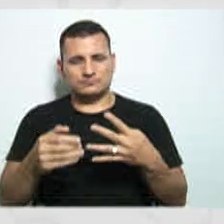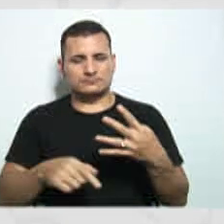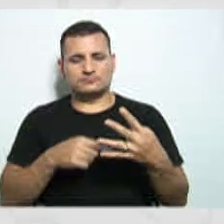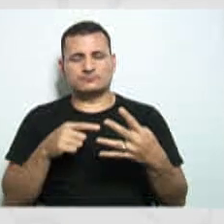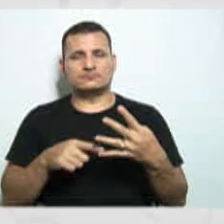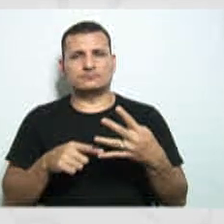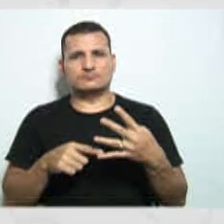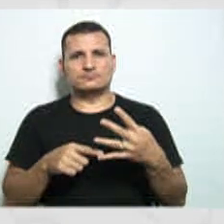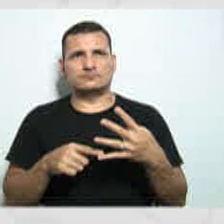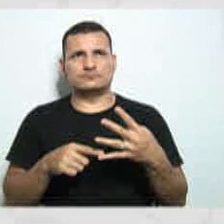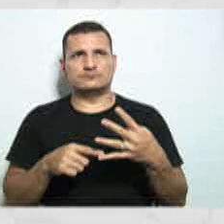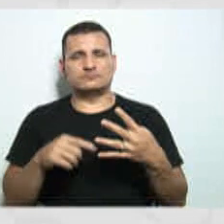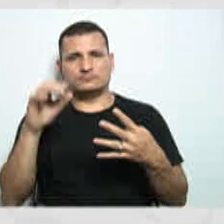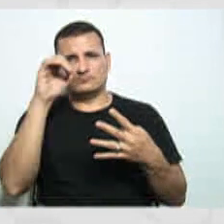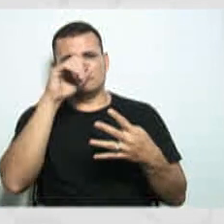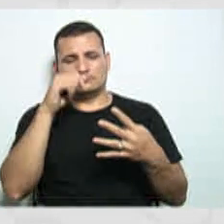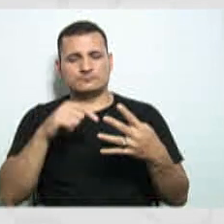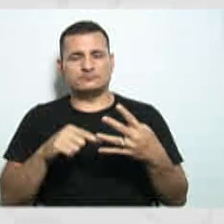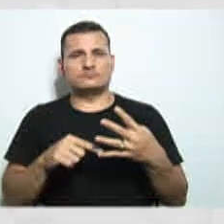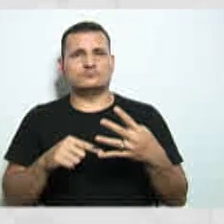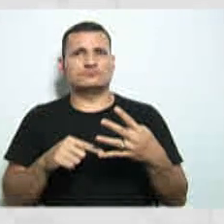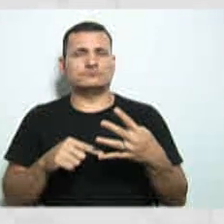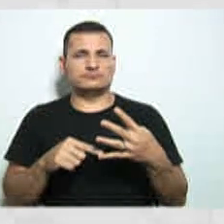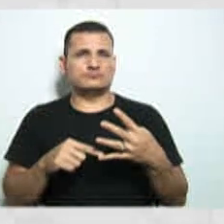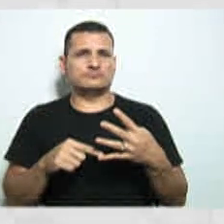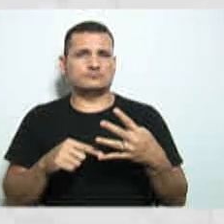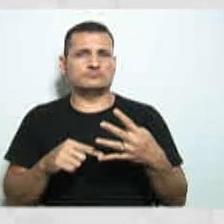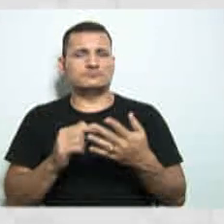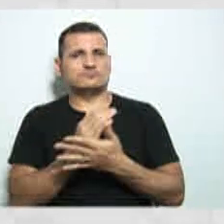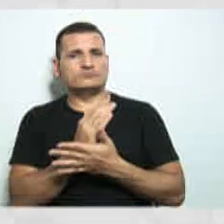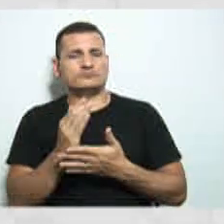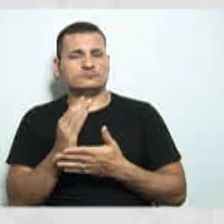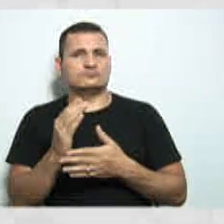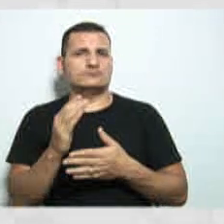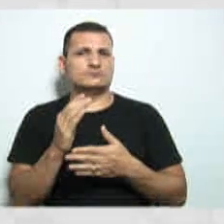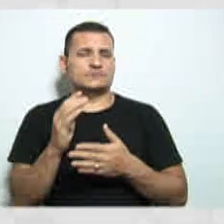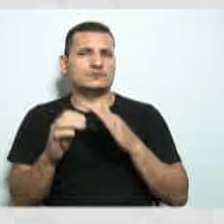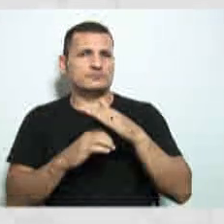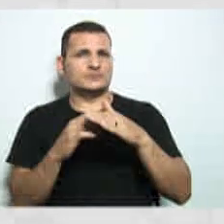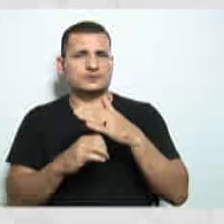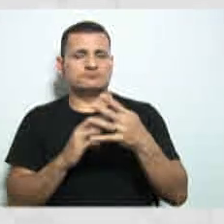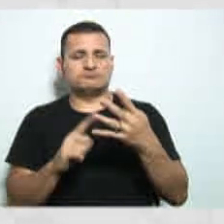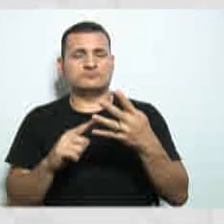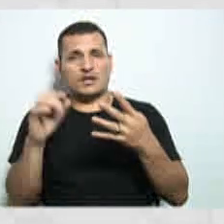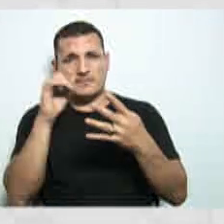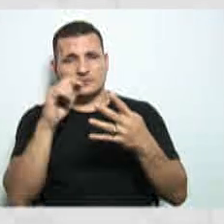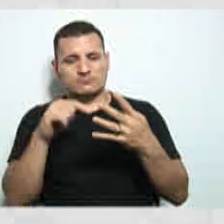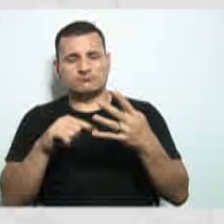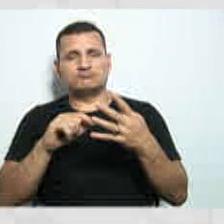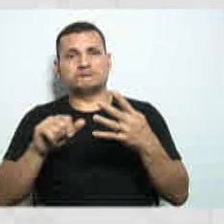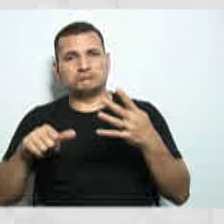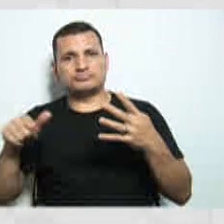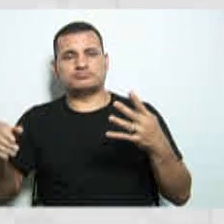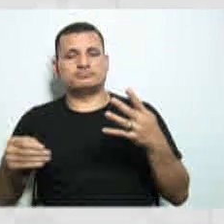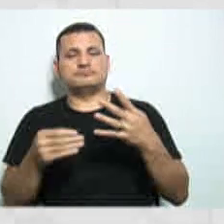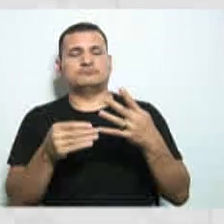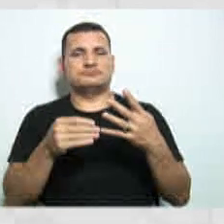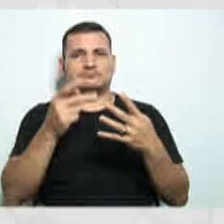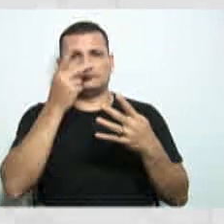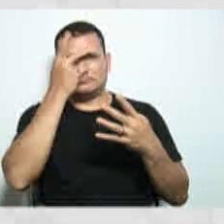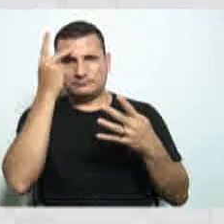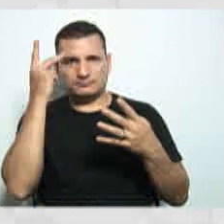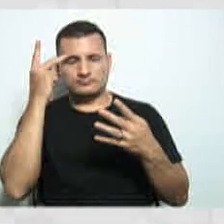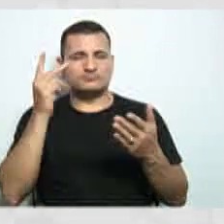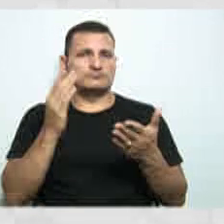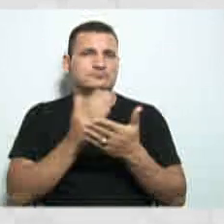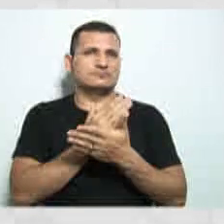internos, né, aprendizado e crescimento. Algumas empresas trocam aprendizado por pessoas, né, alguns colocam